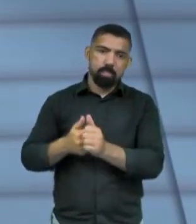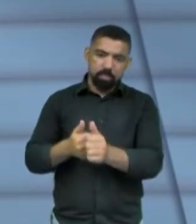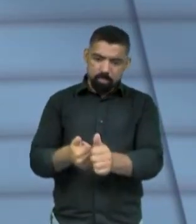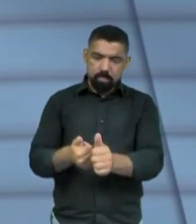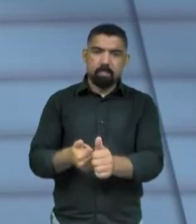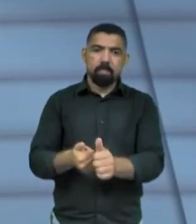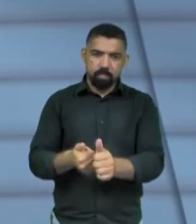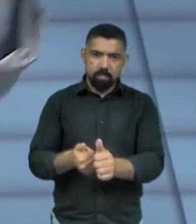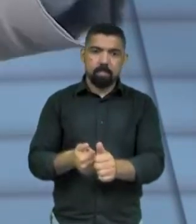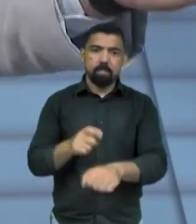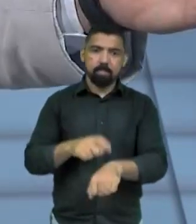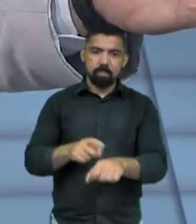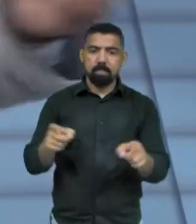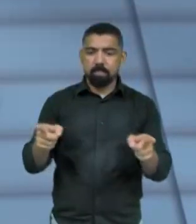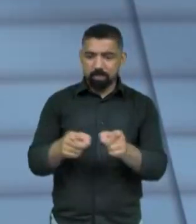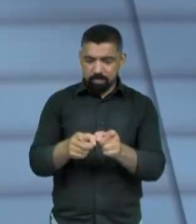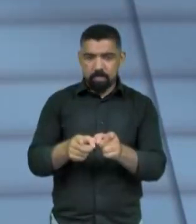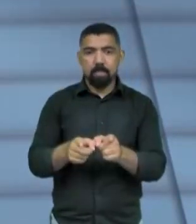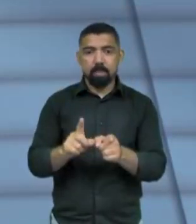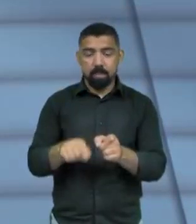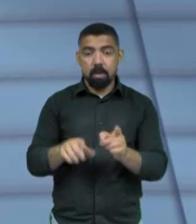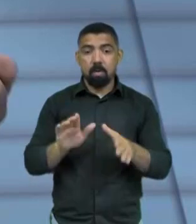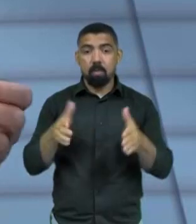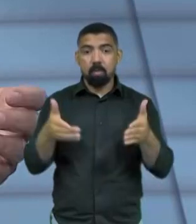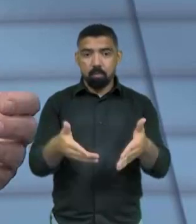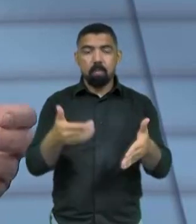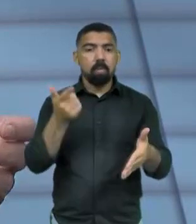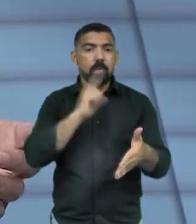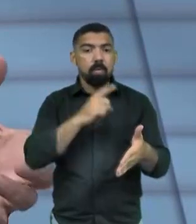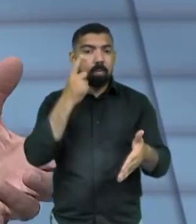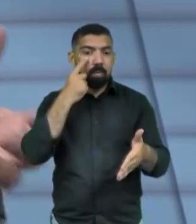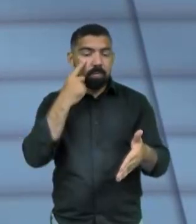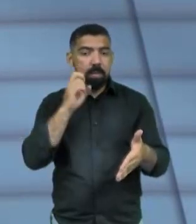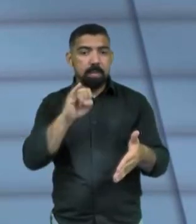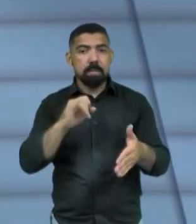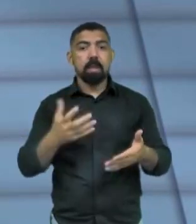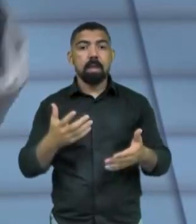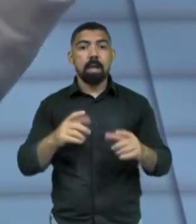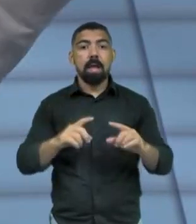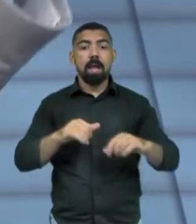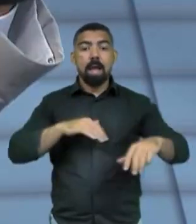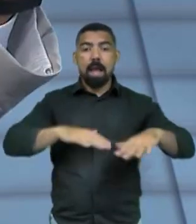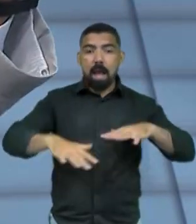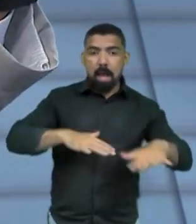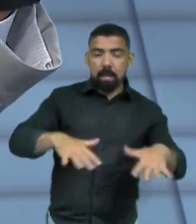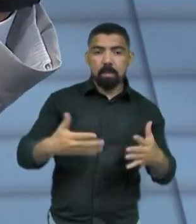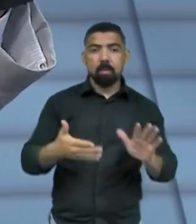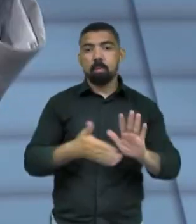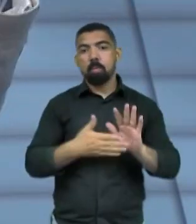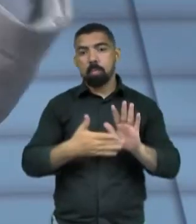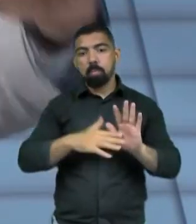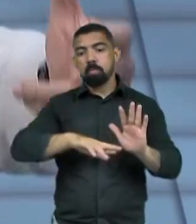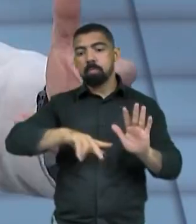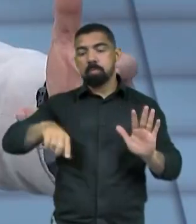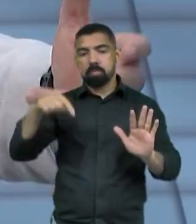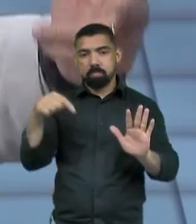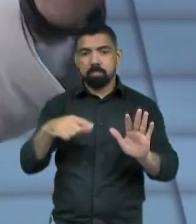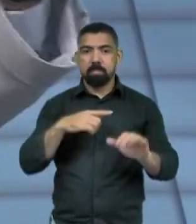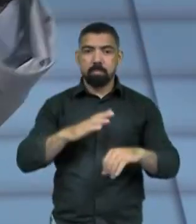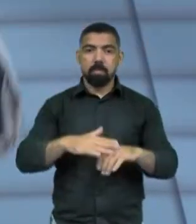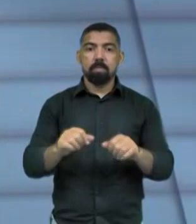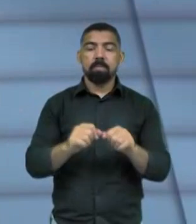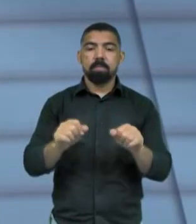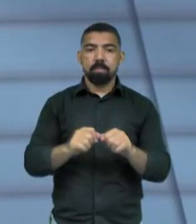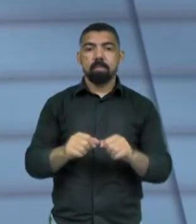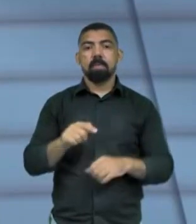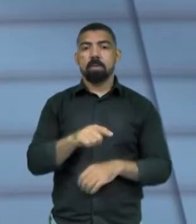em períodos menores, que é exatamente os fóruns, para poder verificar que ações que foram propostas, que estão sendo feitas, se